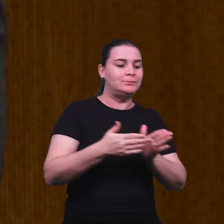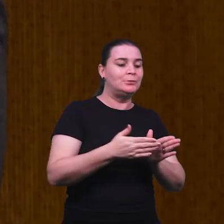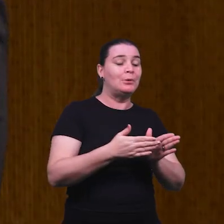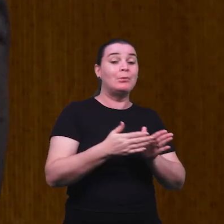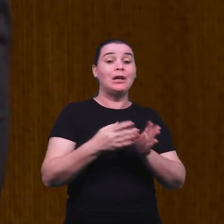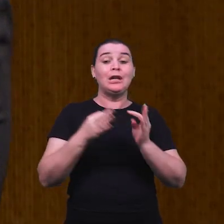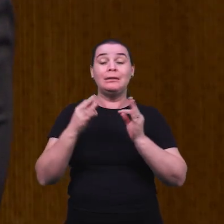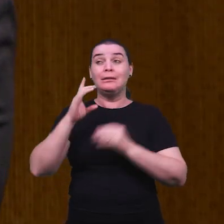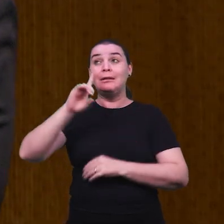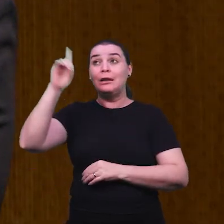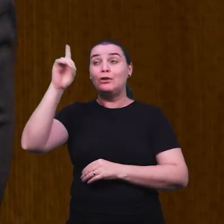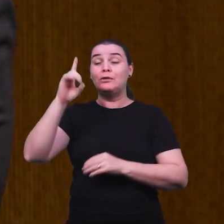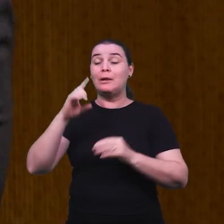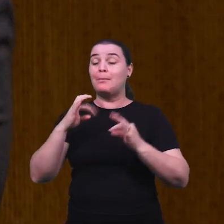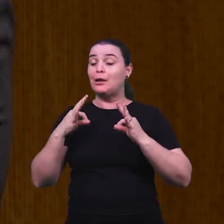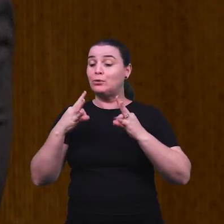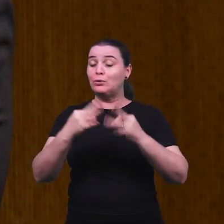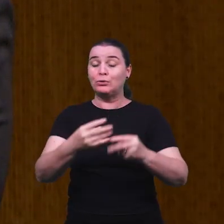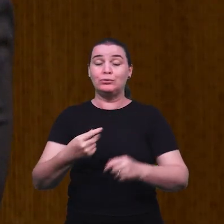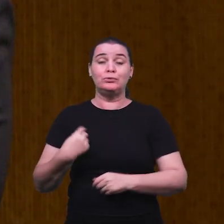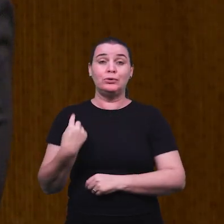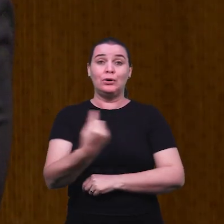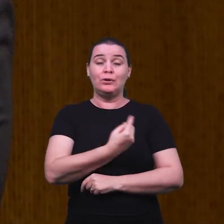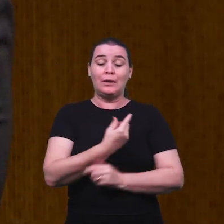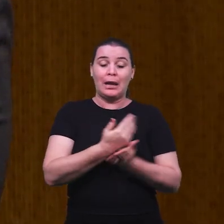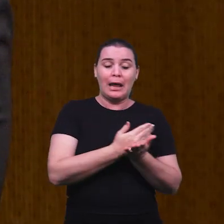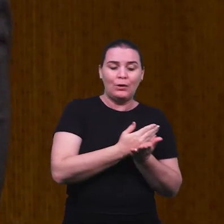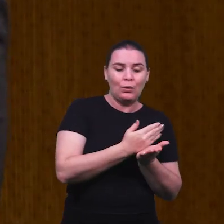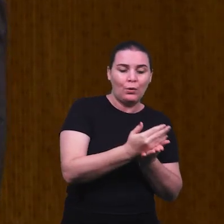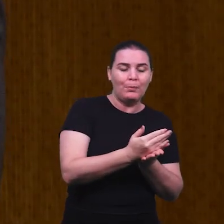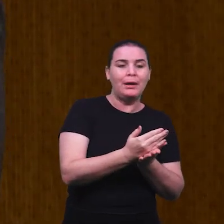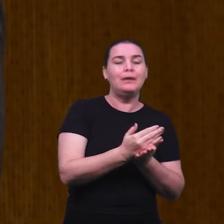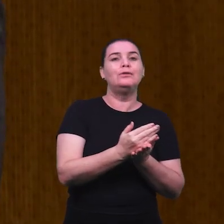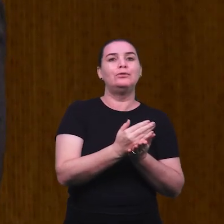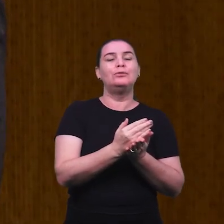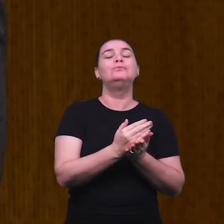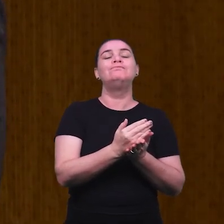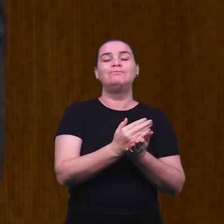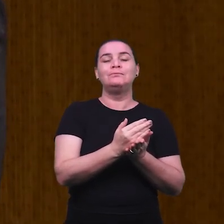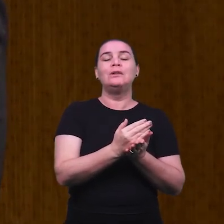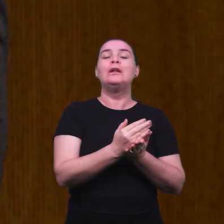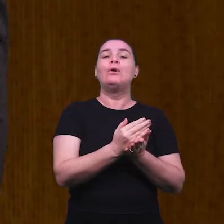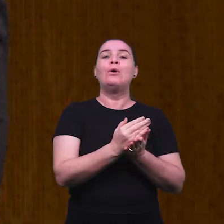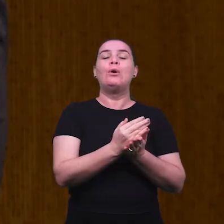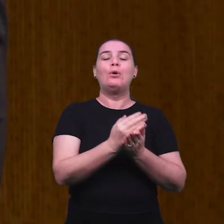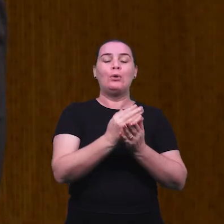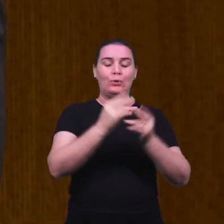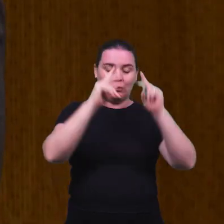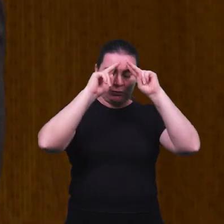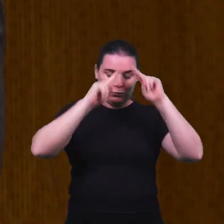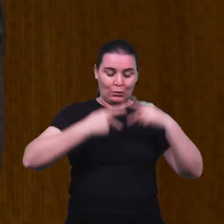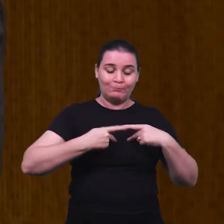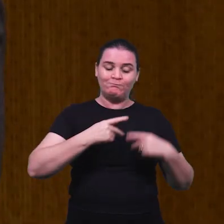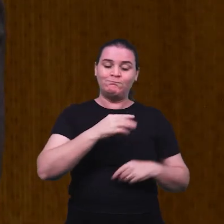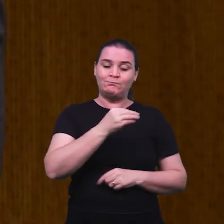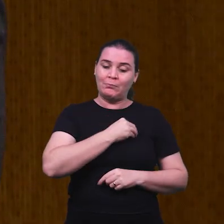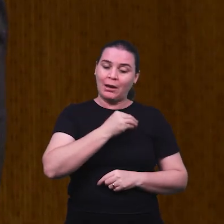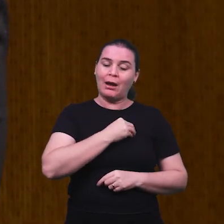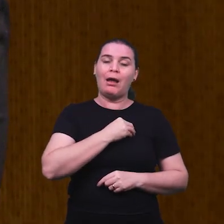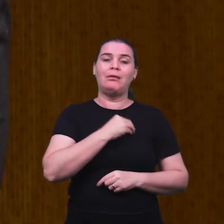nós. Então, lá no início, o homem pecou, né? Entrou em